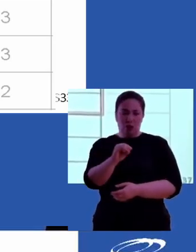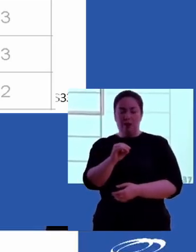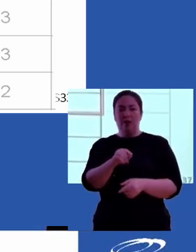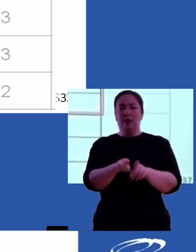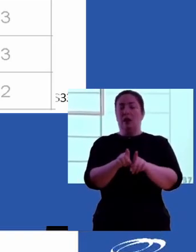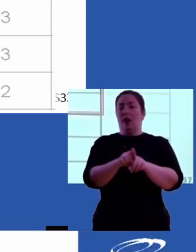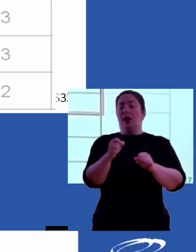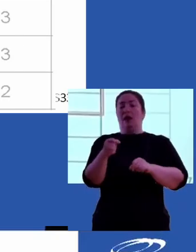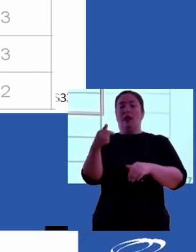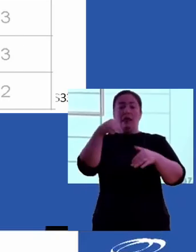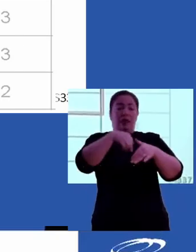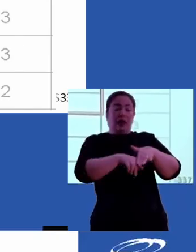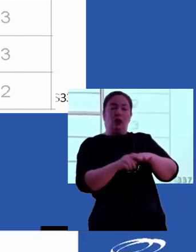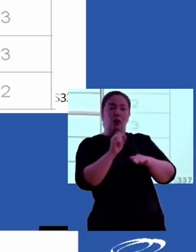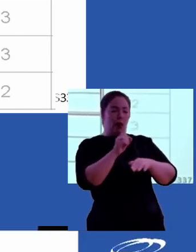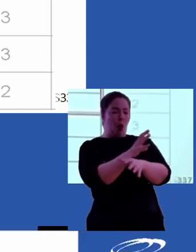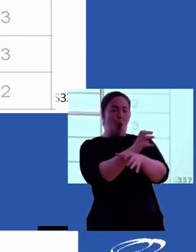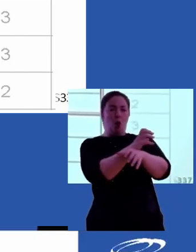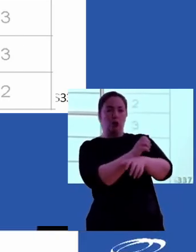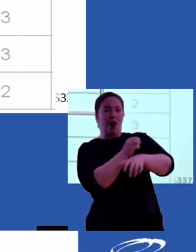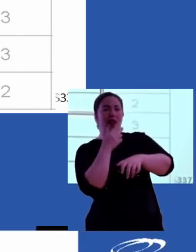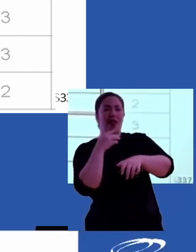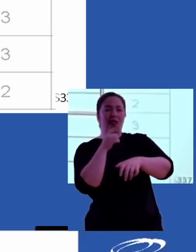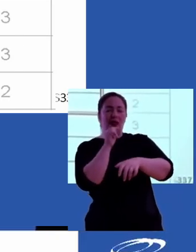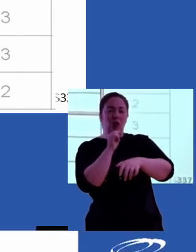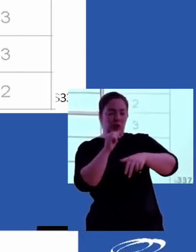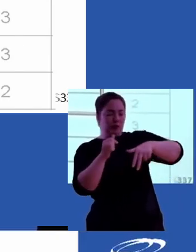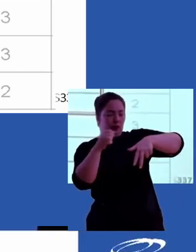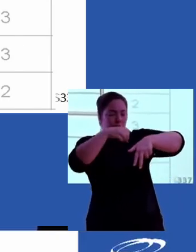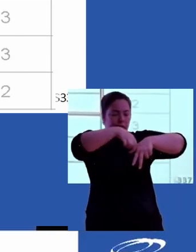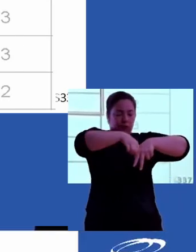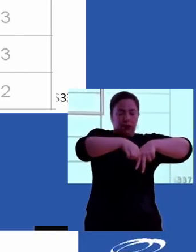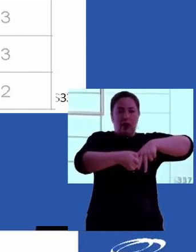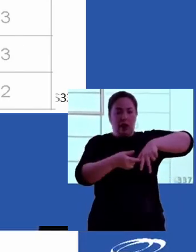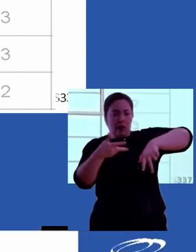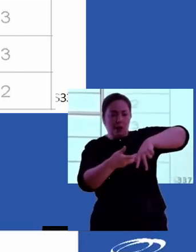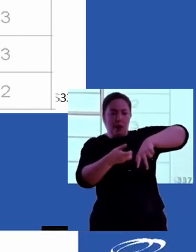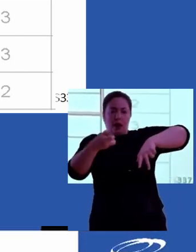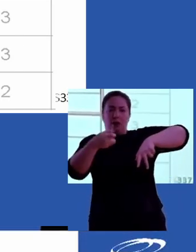sinovial, então a contagem total de leucócitos, ou a alfa-defensina, que é um marcador,